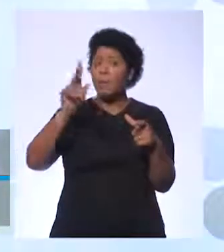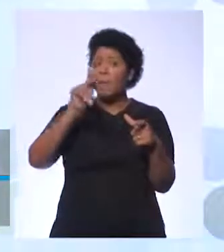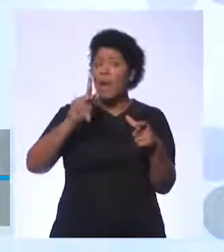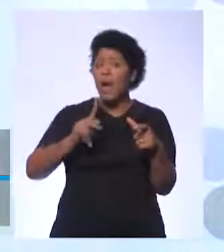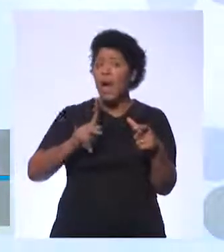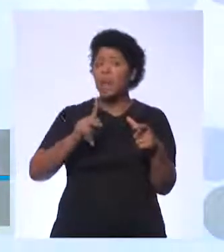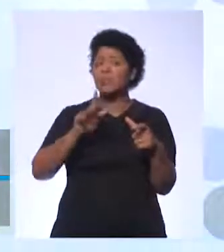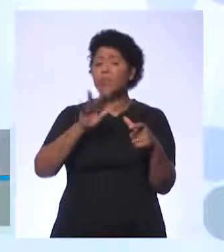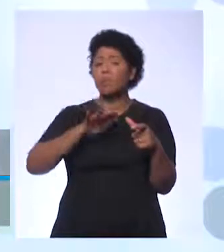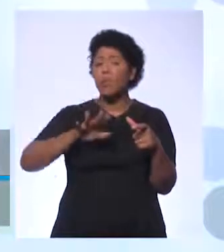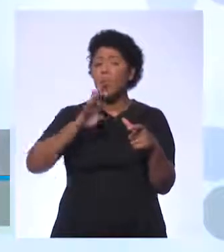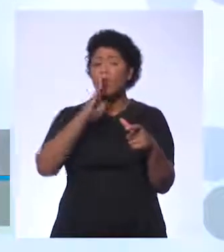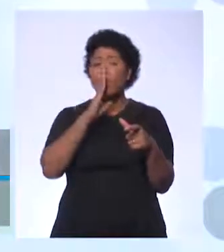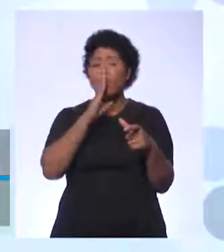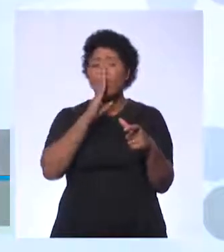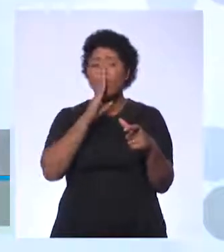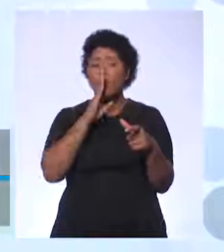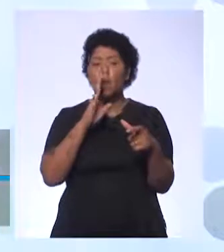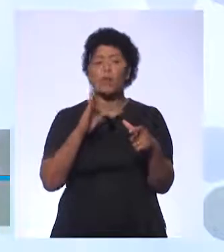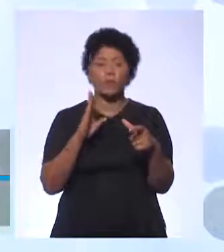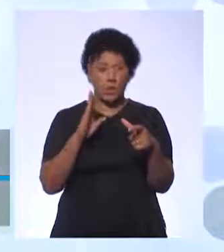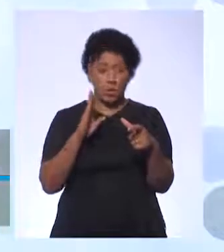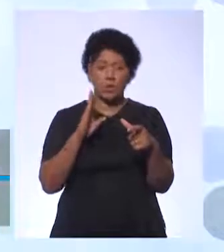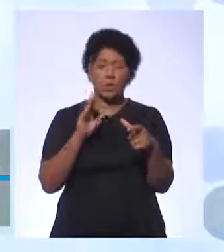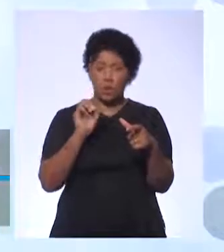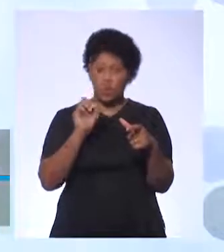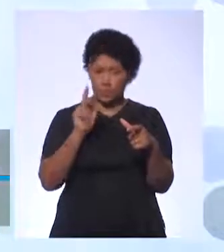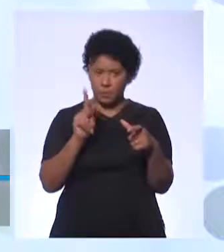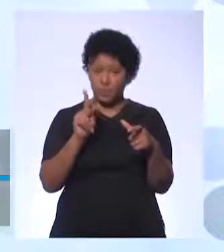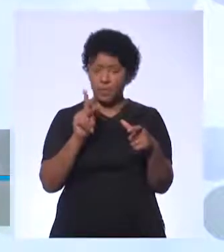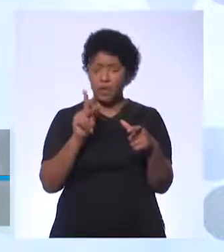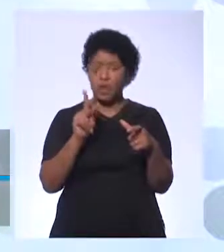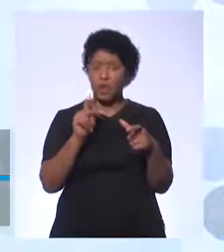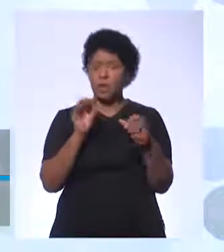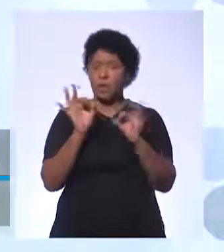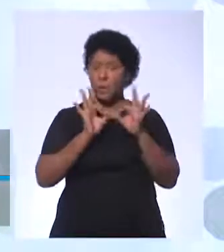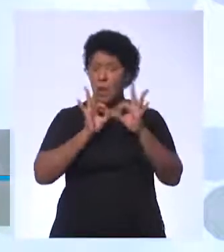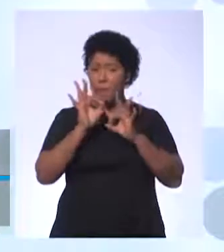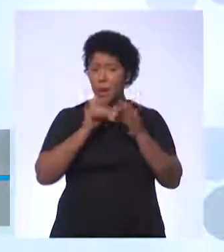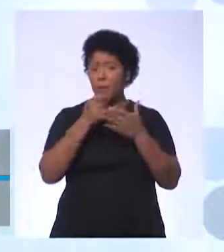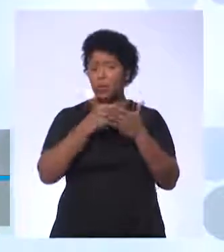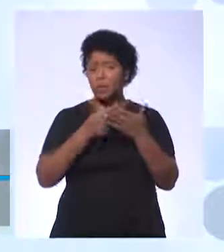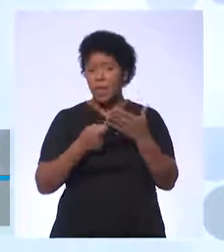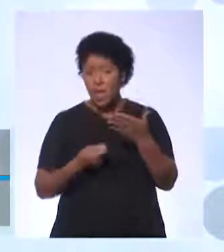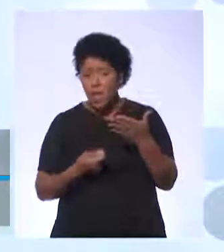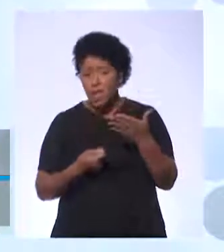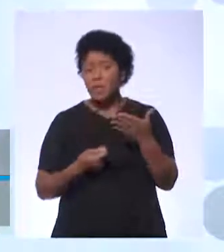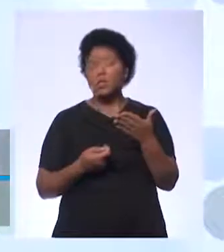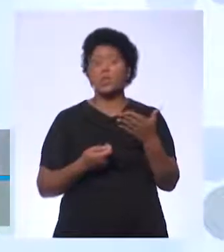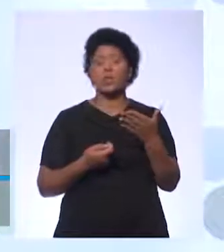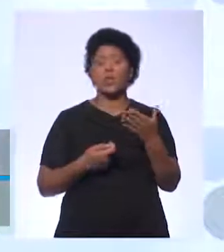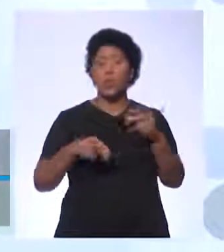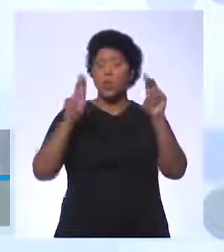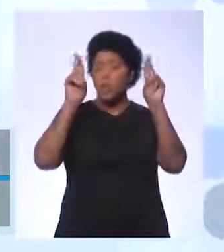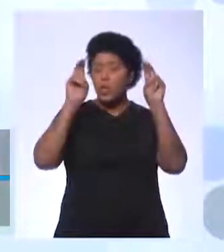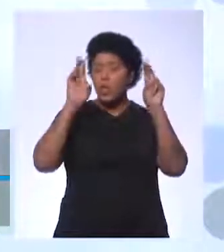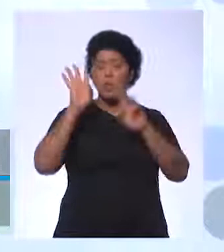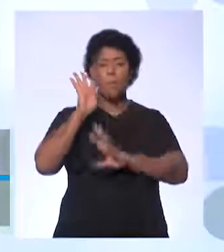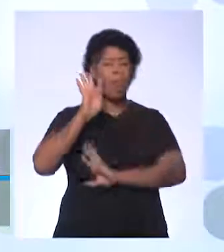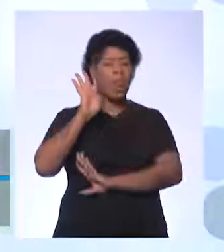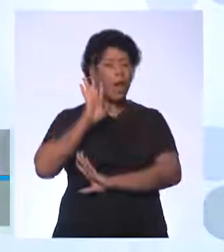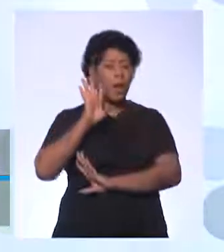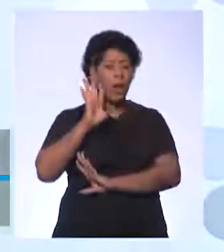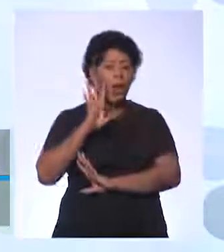em silêncio, né? Mas podemos buscar isso. E depois que você já fez o seu texto, colocou um texto um título bem criativo,